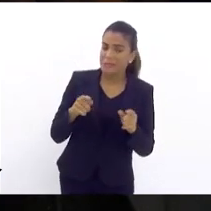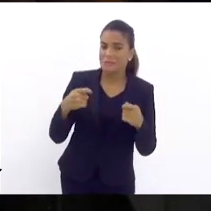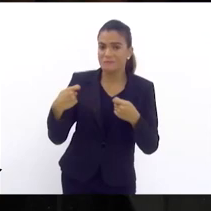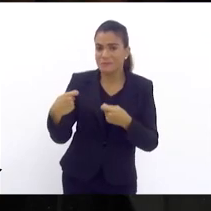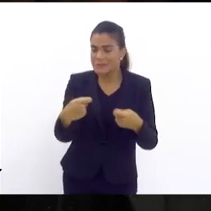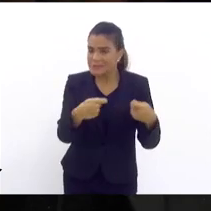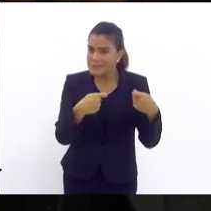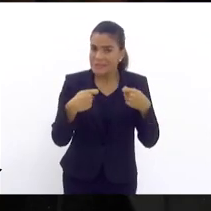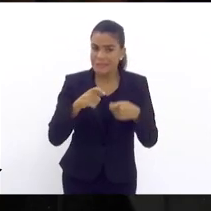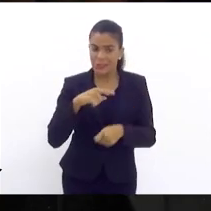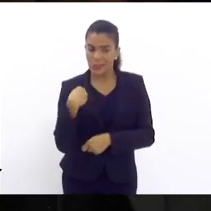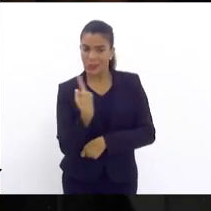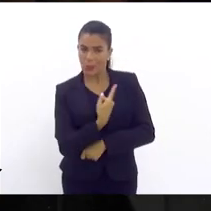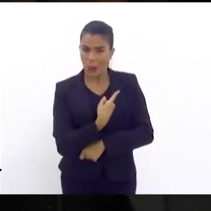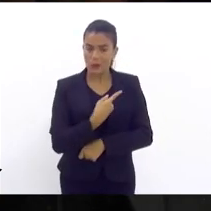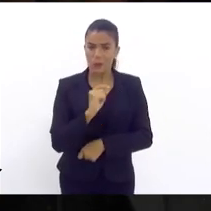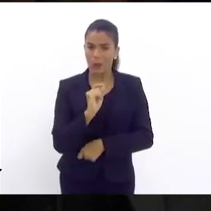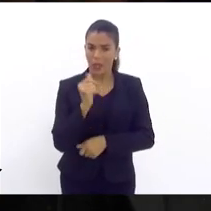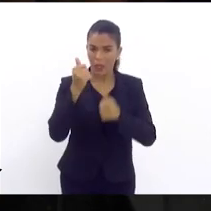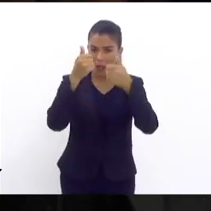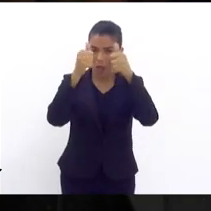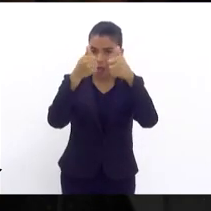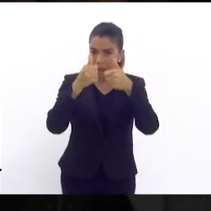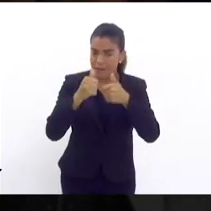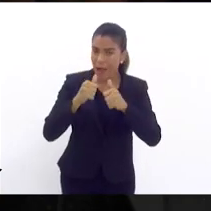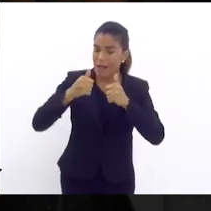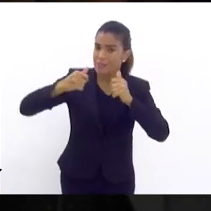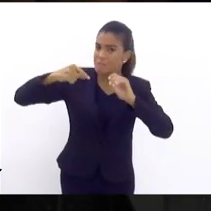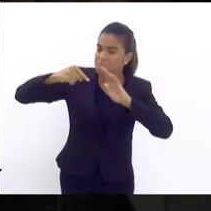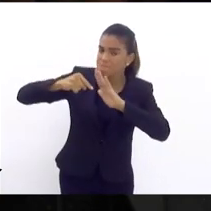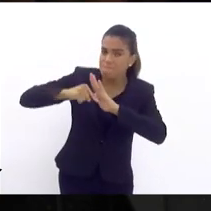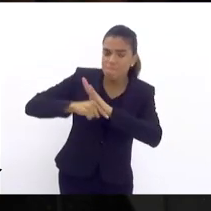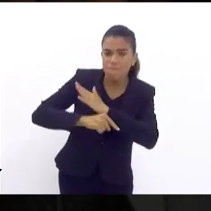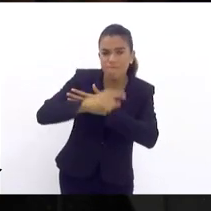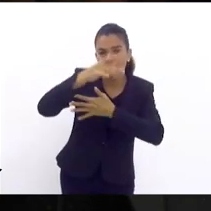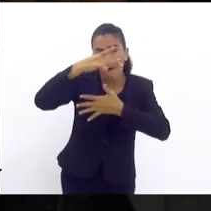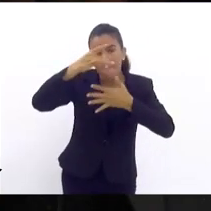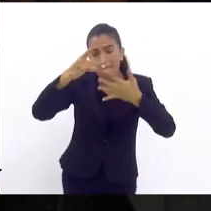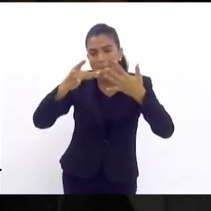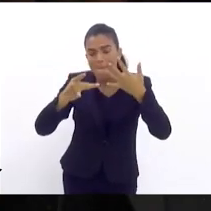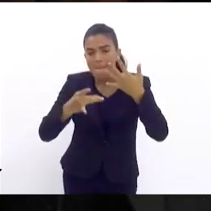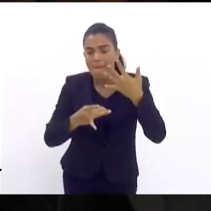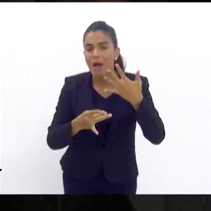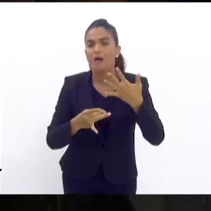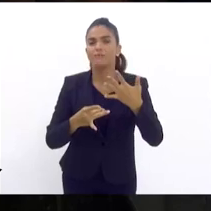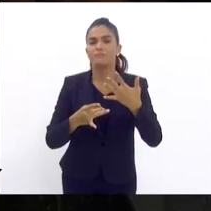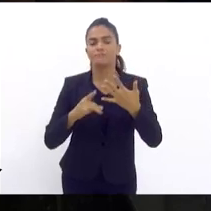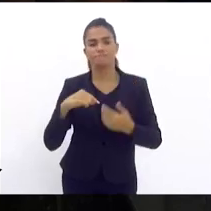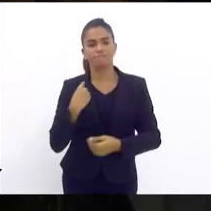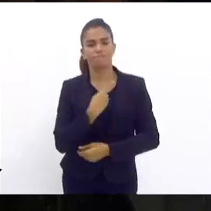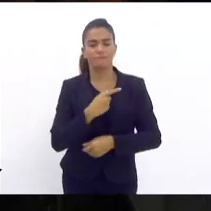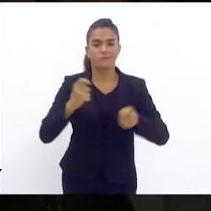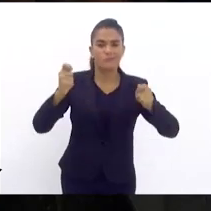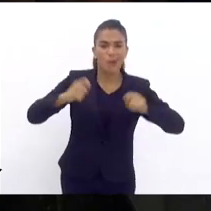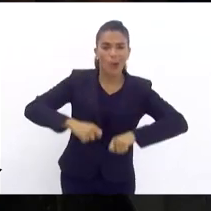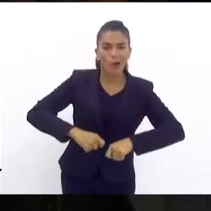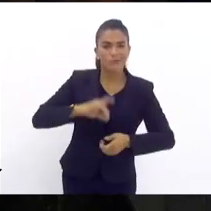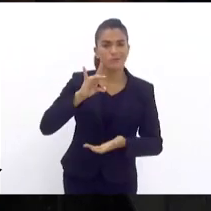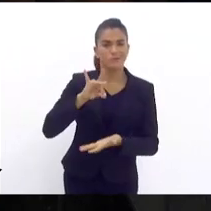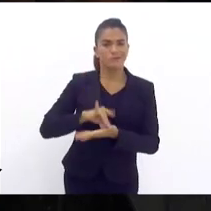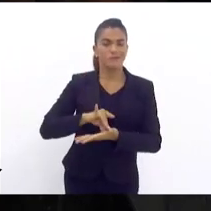uma análise profunda dessa matéria para que a gente possa realmente